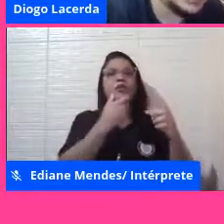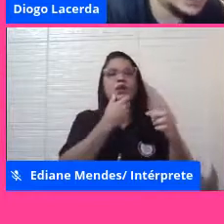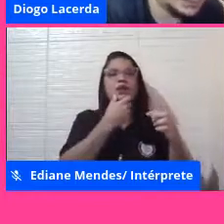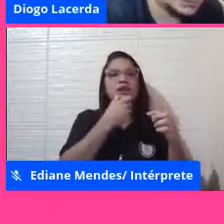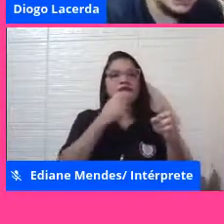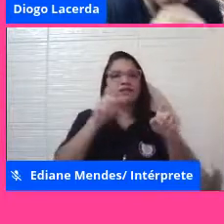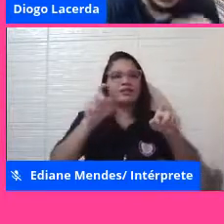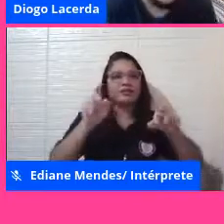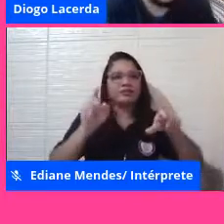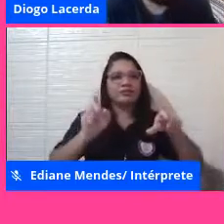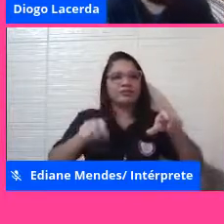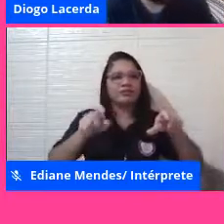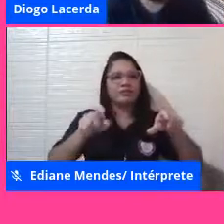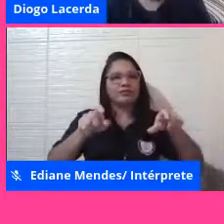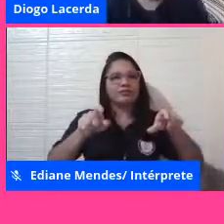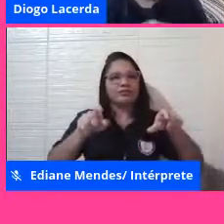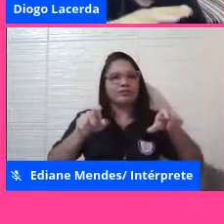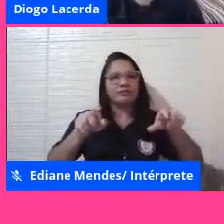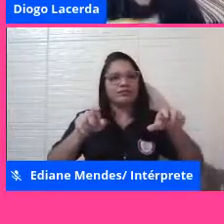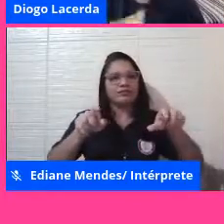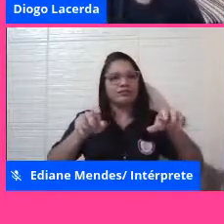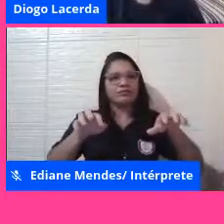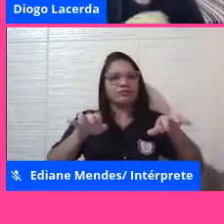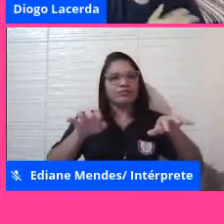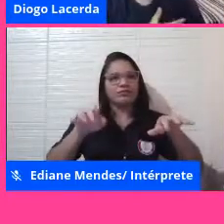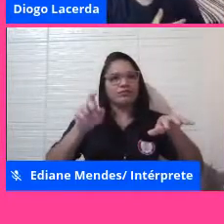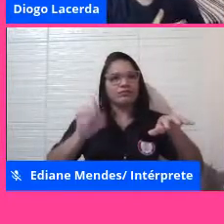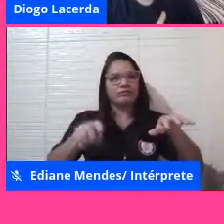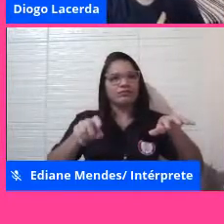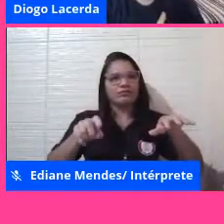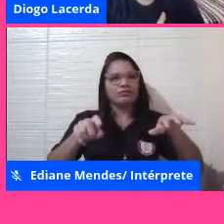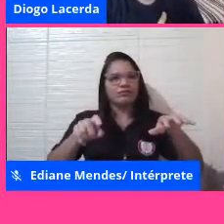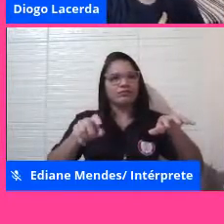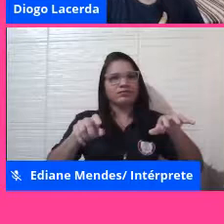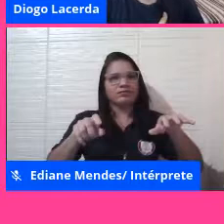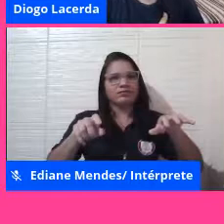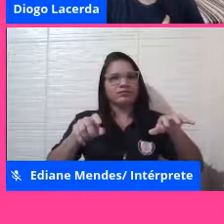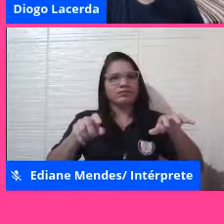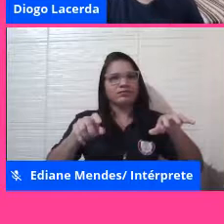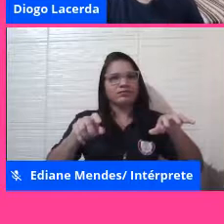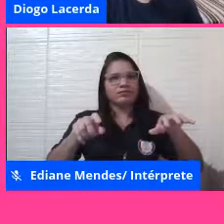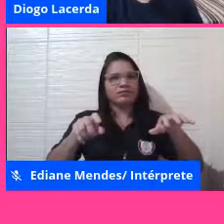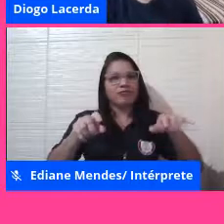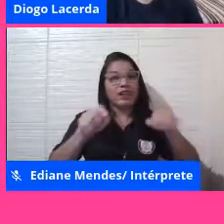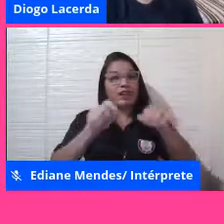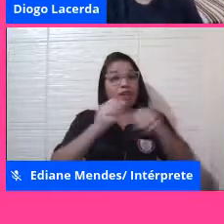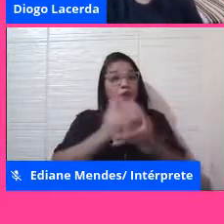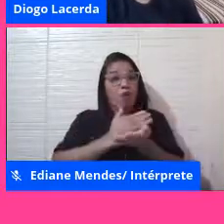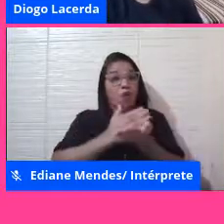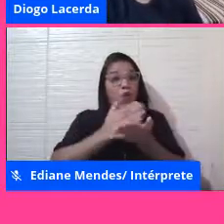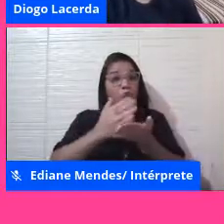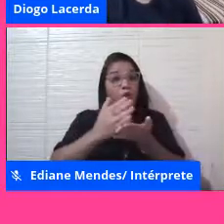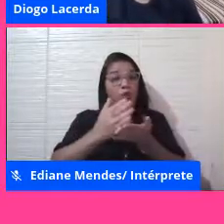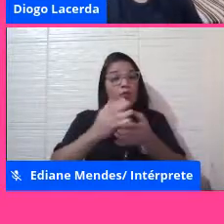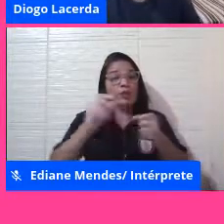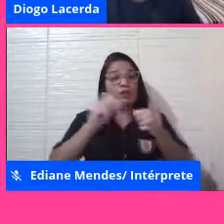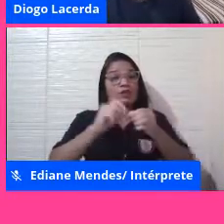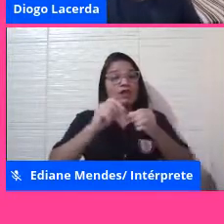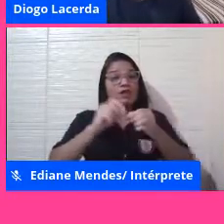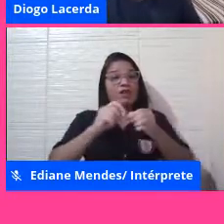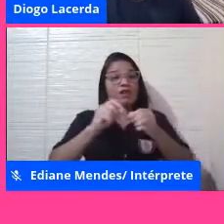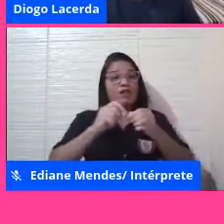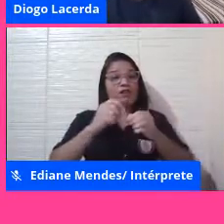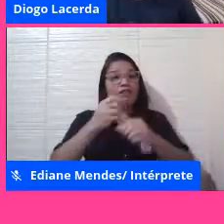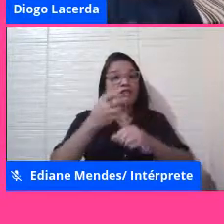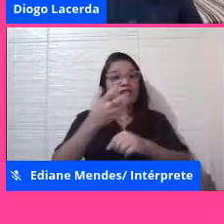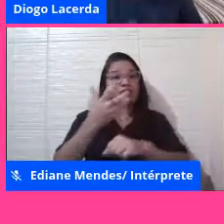nele, vai botar Start, e você vai começar a fazer a instalação dele, né? E ele vai aparecer essa barra aqui de Prepare